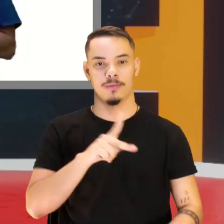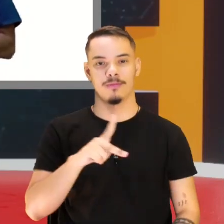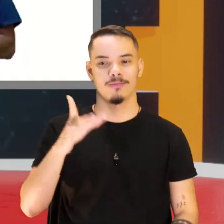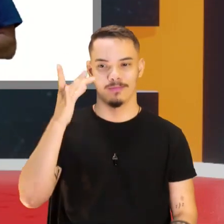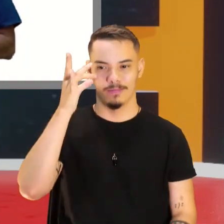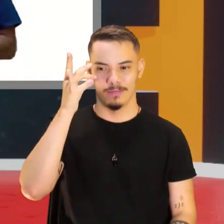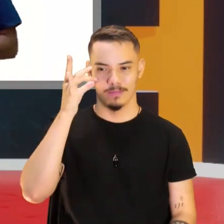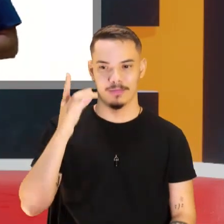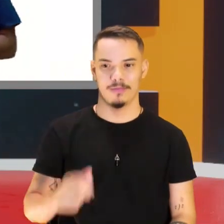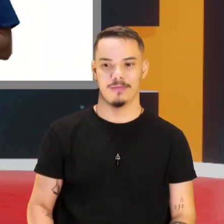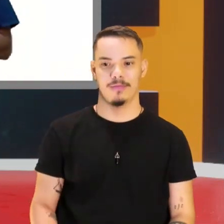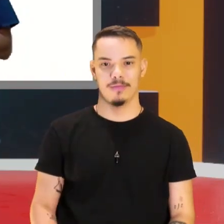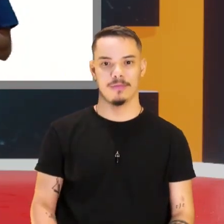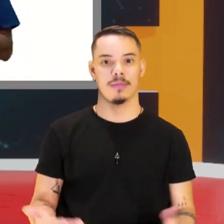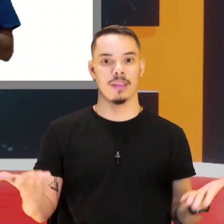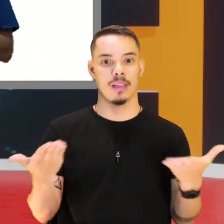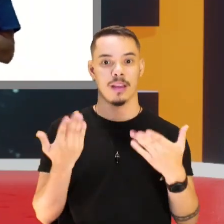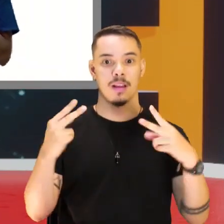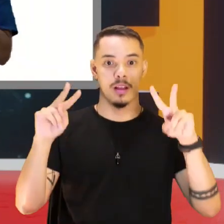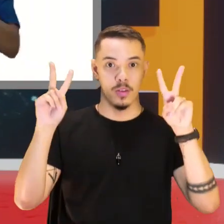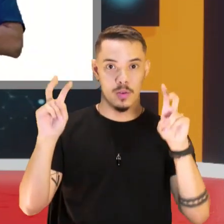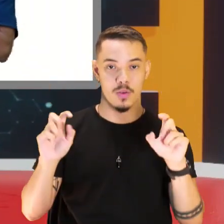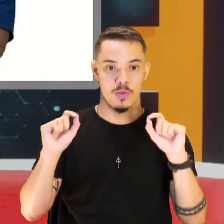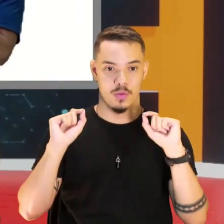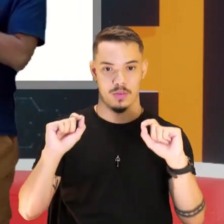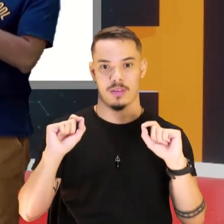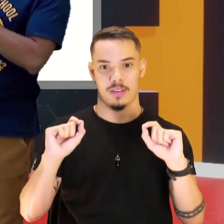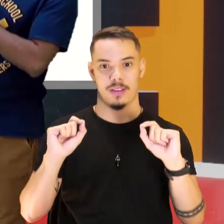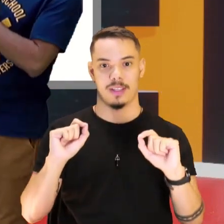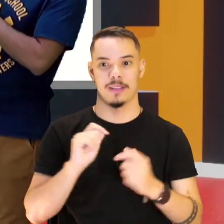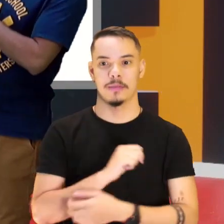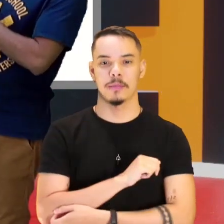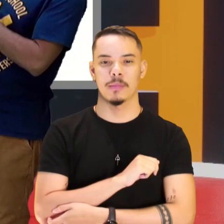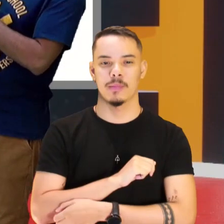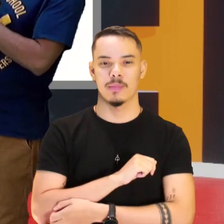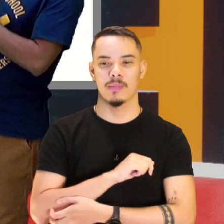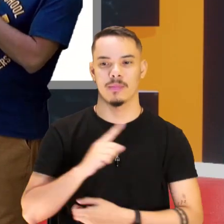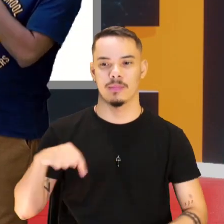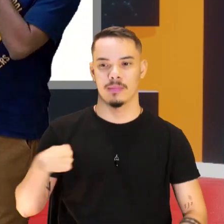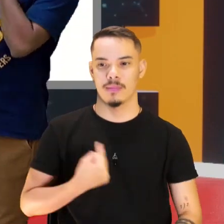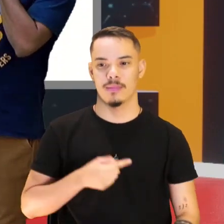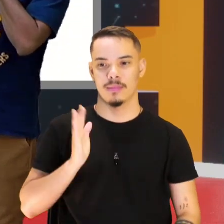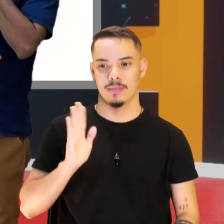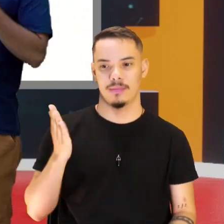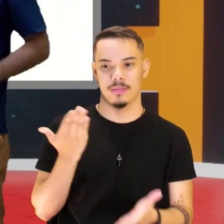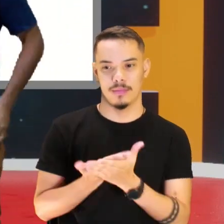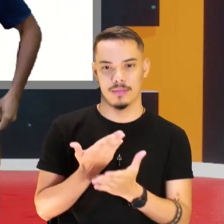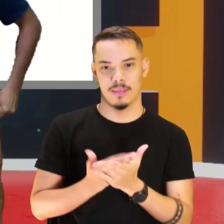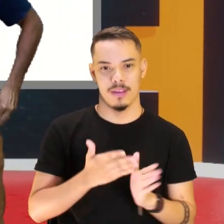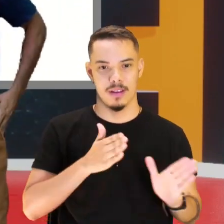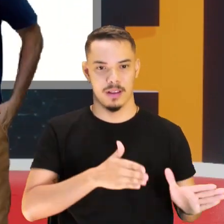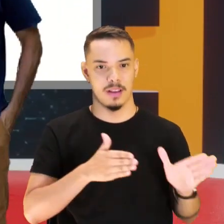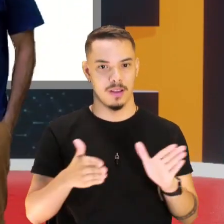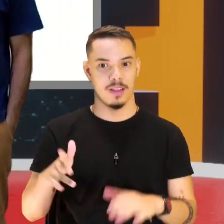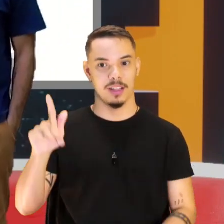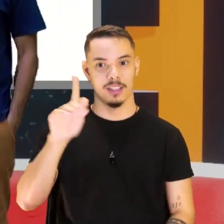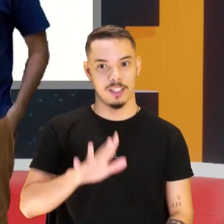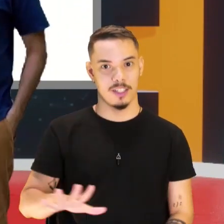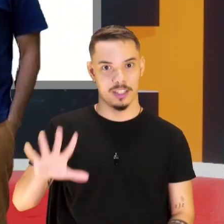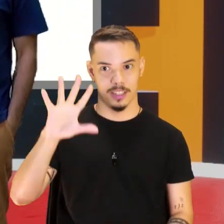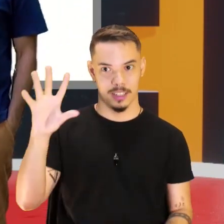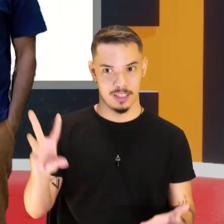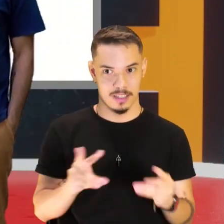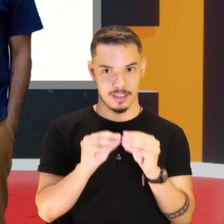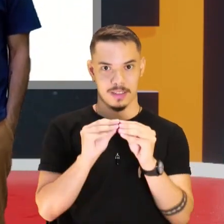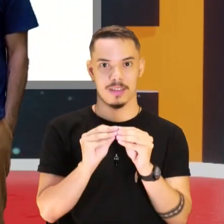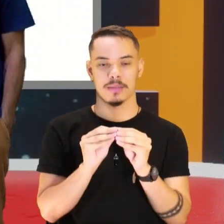bom? Vamos lá então de assunto agora, que são elas, né? A gente trabalhou 2 aulas de sequência no modo geral. Isso. Né?